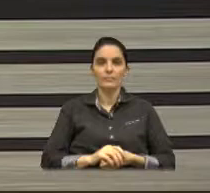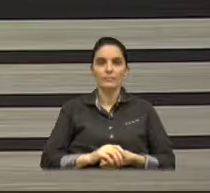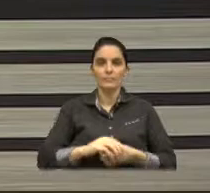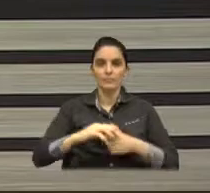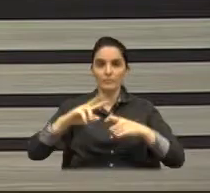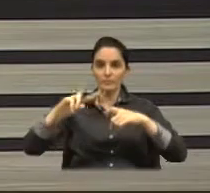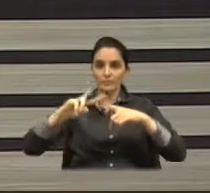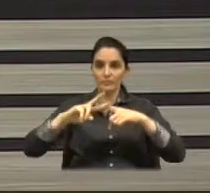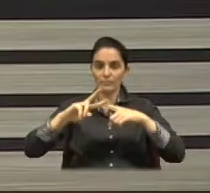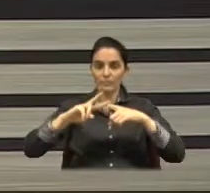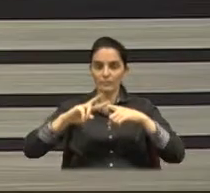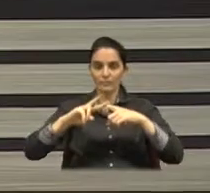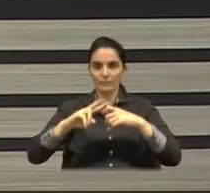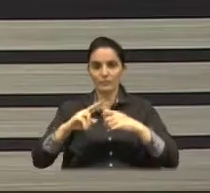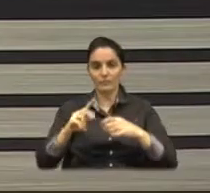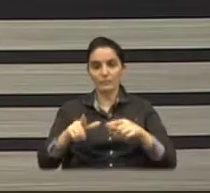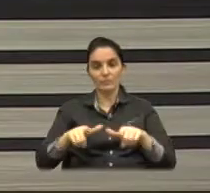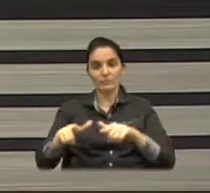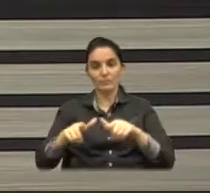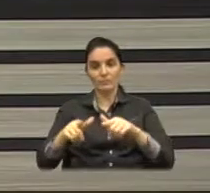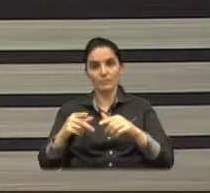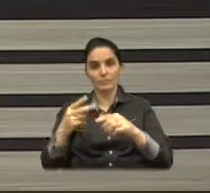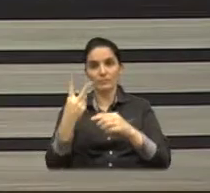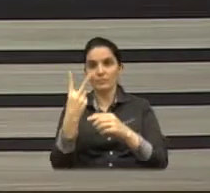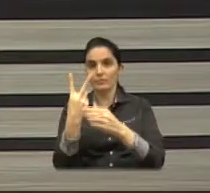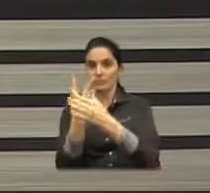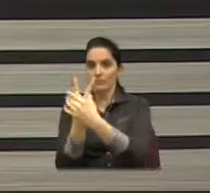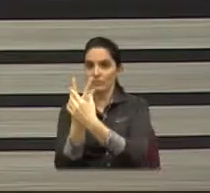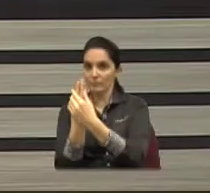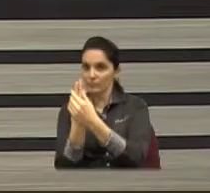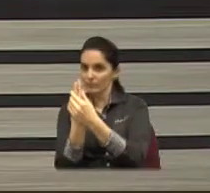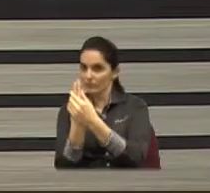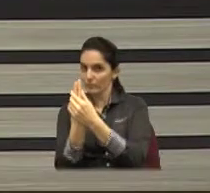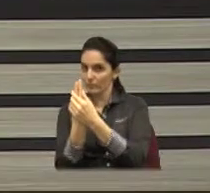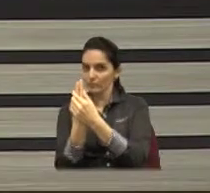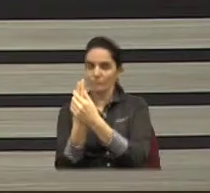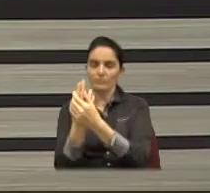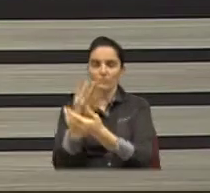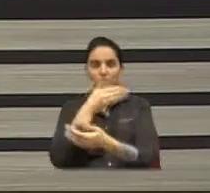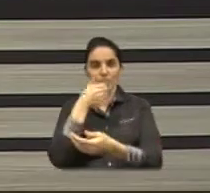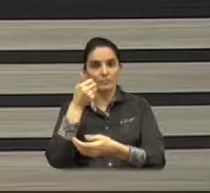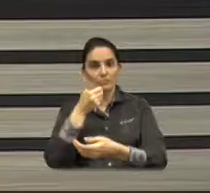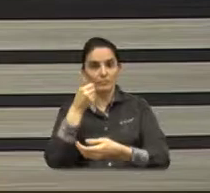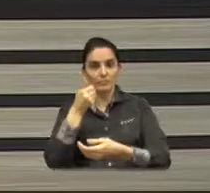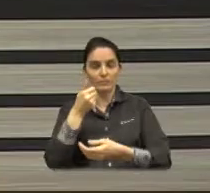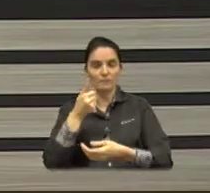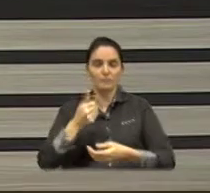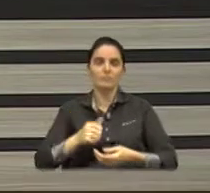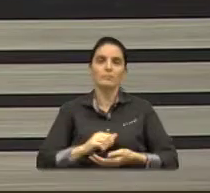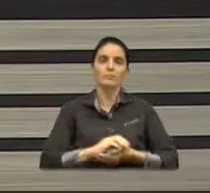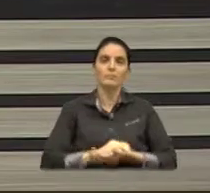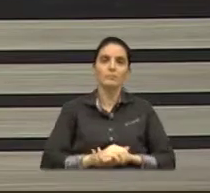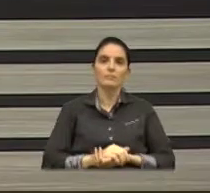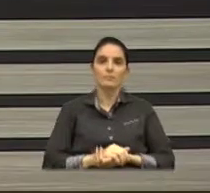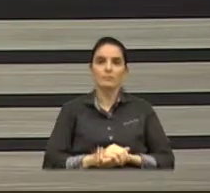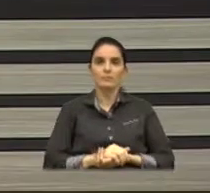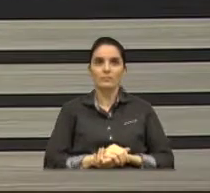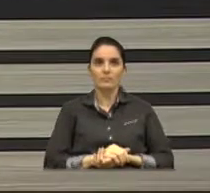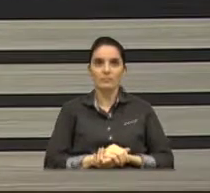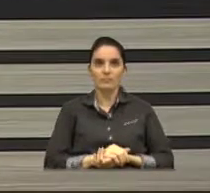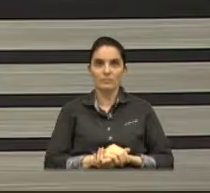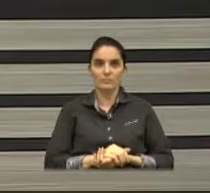realizem o trabalho em duplas, garantindo mais segurança no exercício de sua função. Pediu